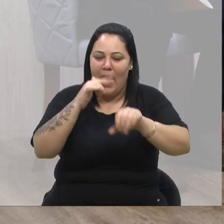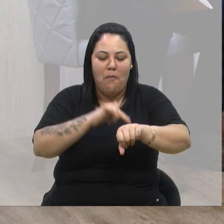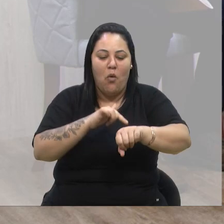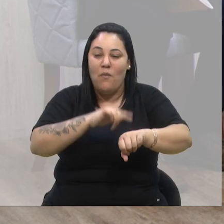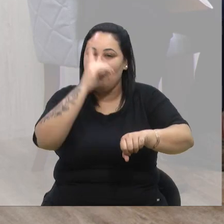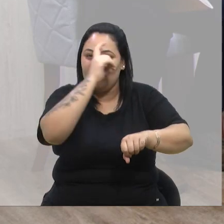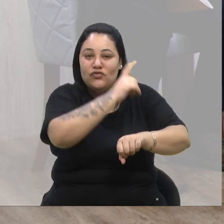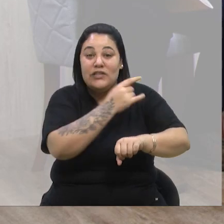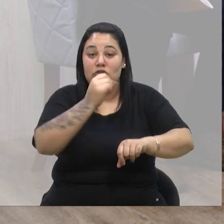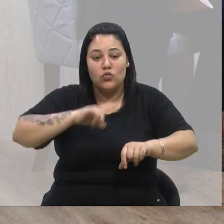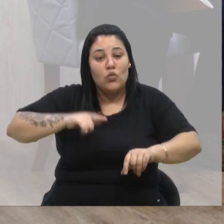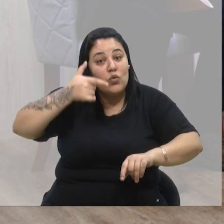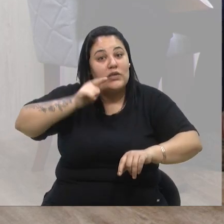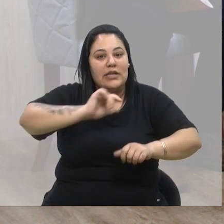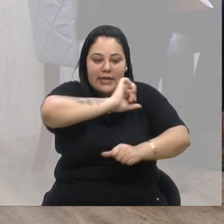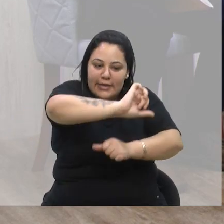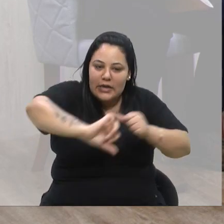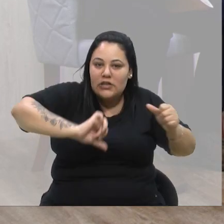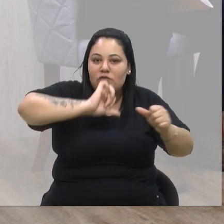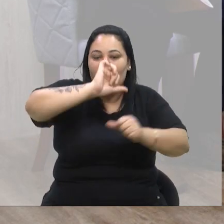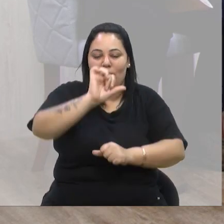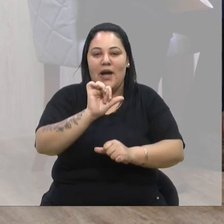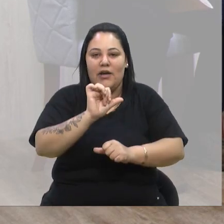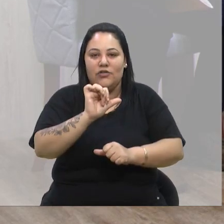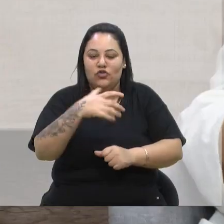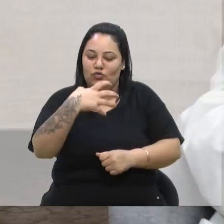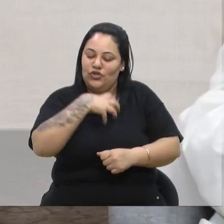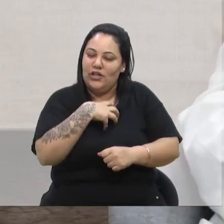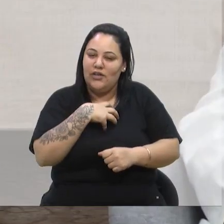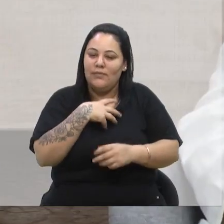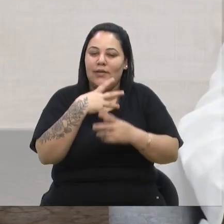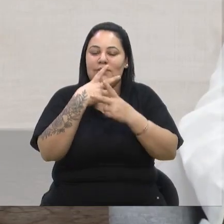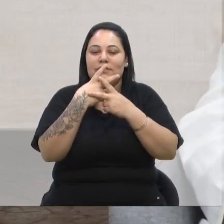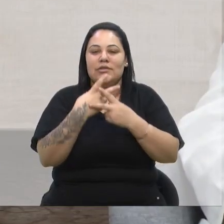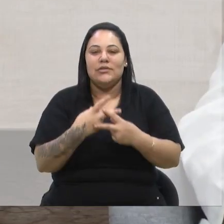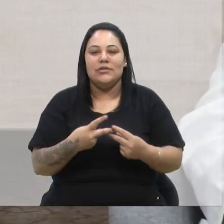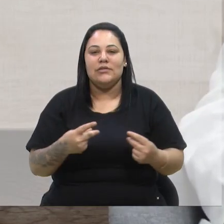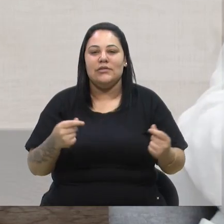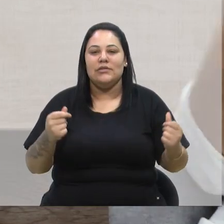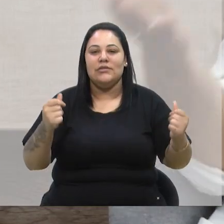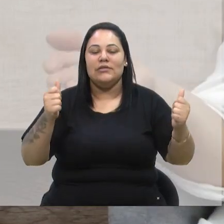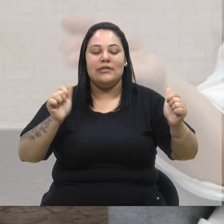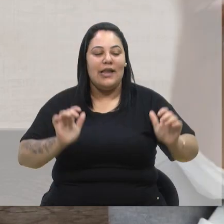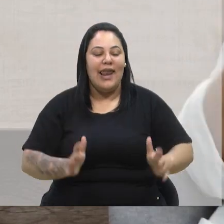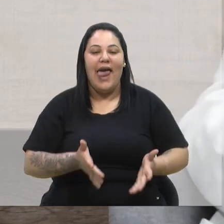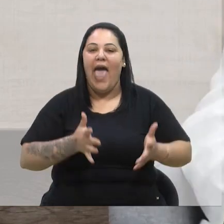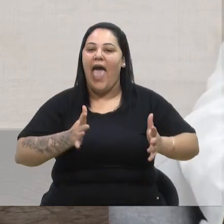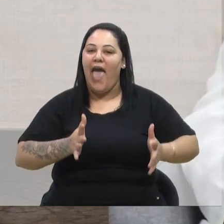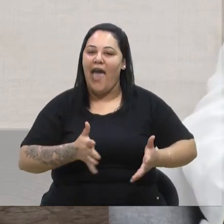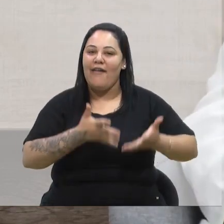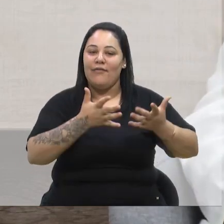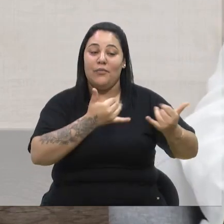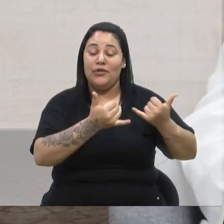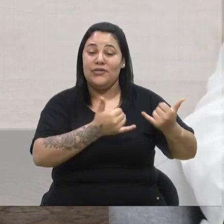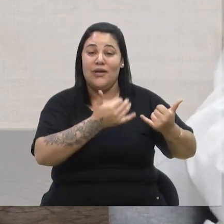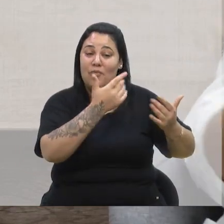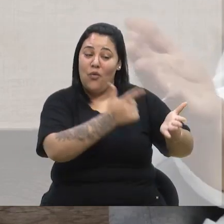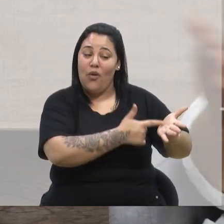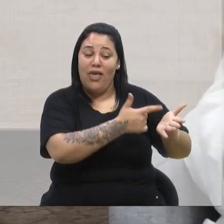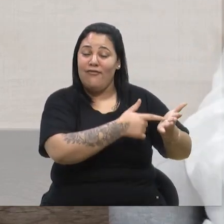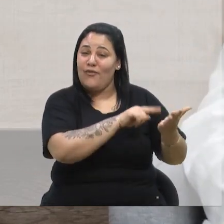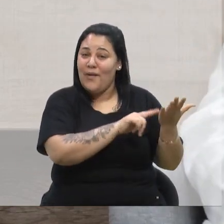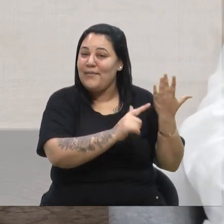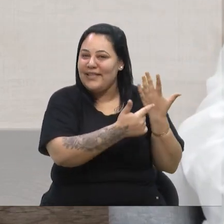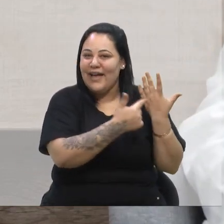gente consegue transformar isso para uma forma mais suave, né? Por exemplo, com essa metáfora, todas